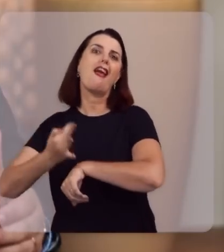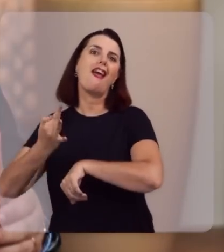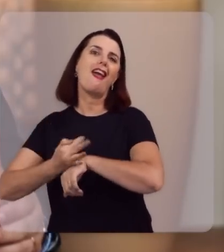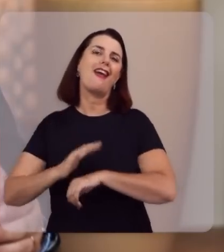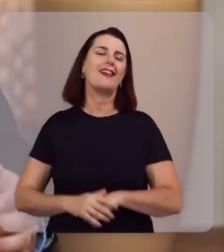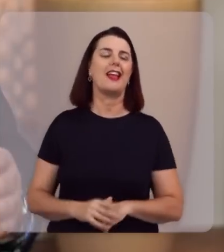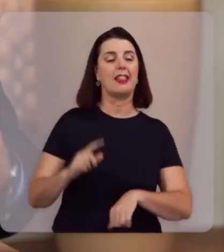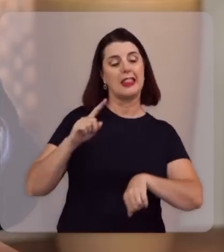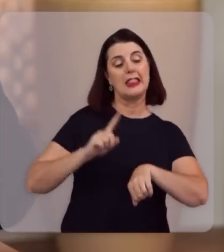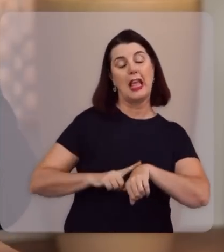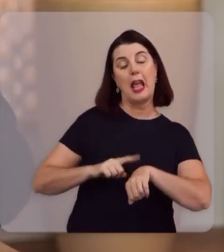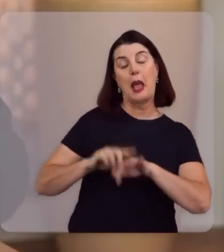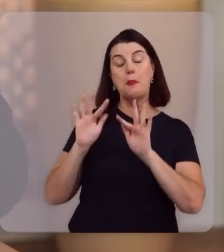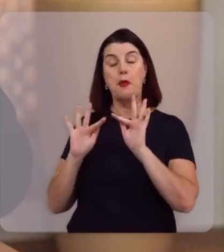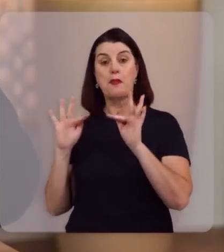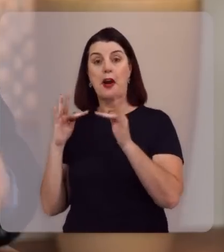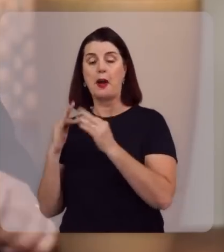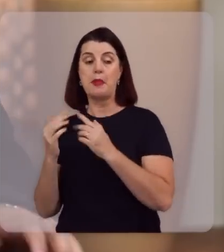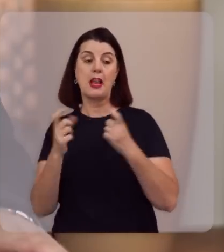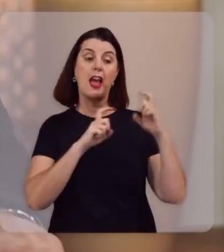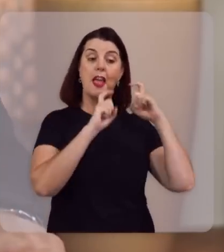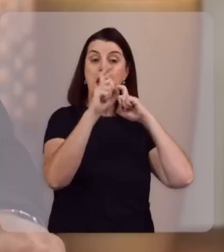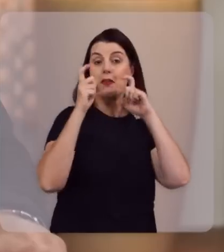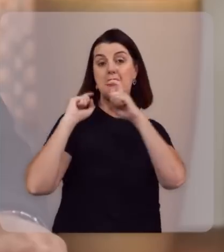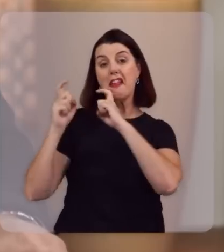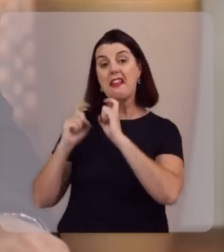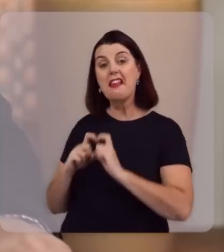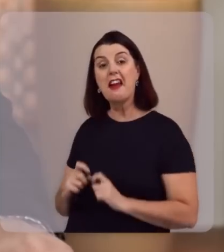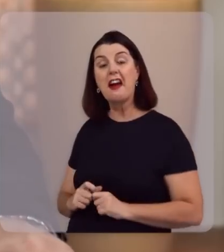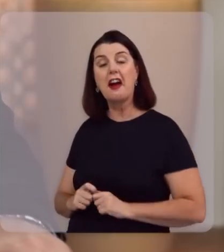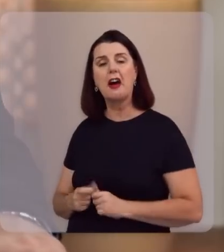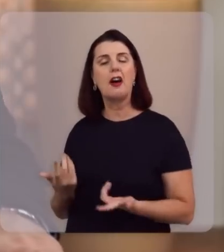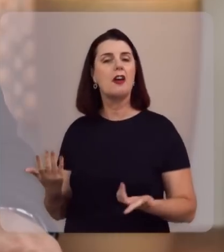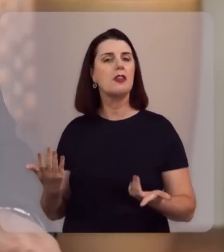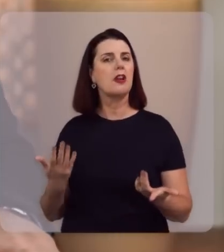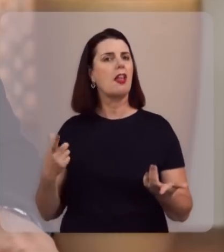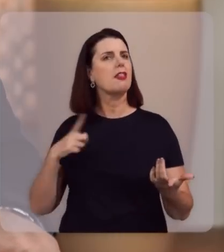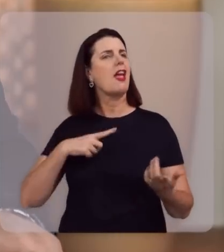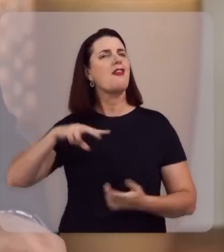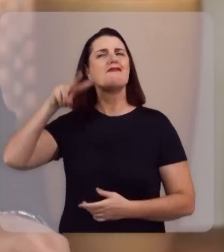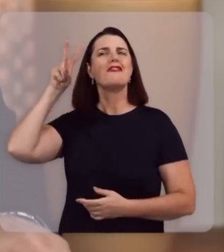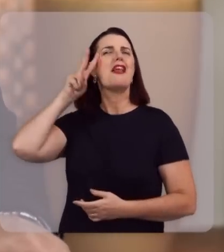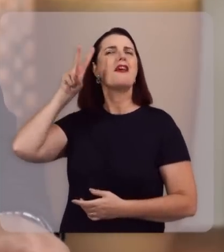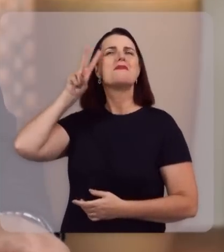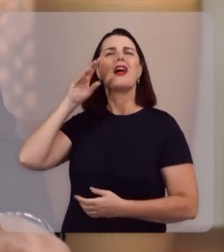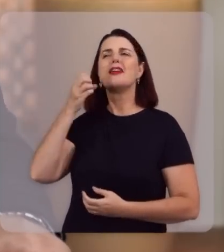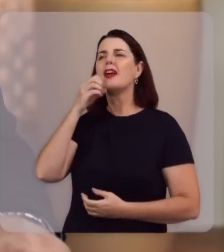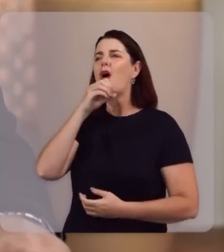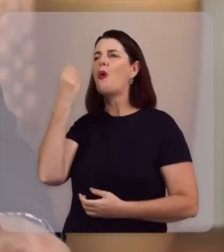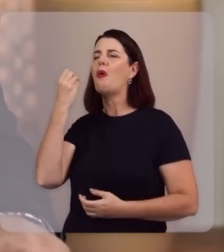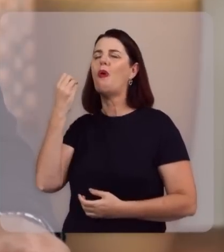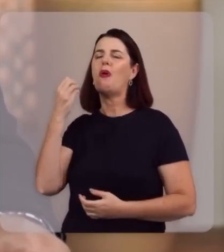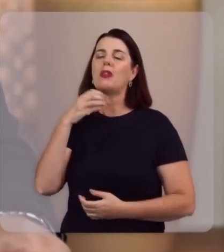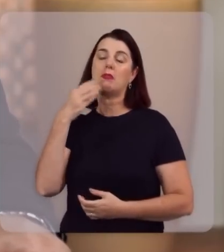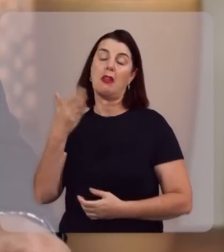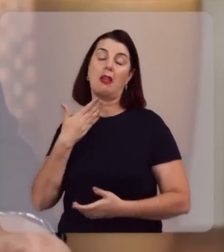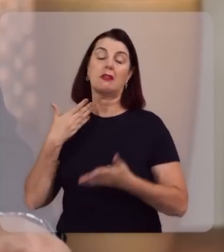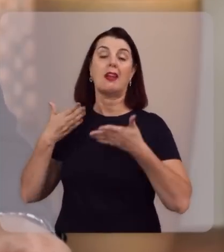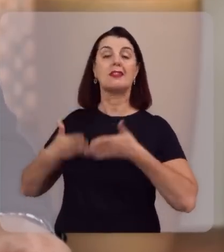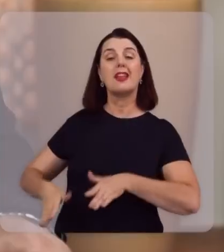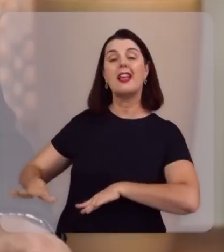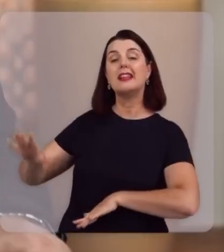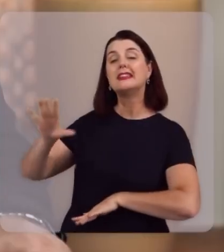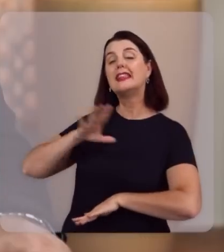férias, é o momento em que as famílias se reúnem. Tal como você, Reverendo Rodrigo, eu também tenho belíssimas lembranças do Natal. Eu nasci